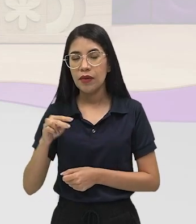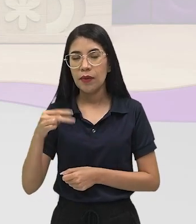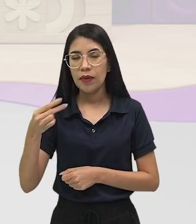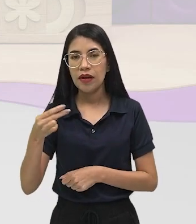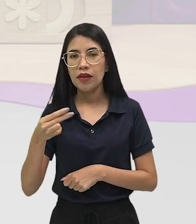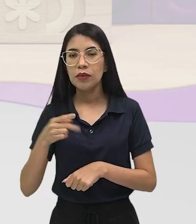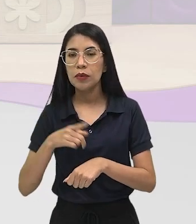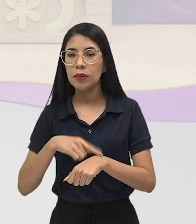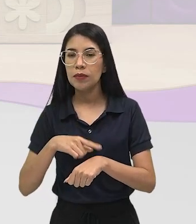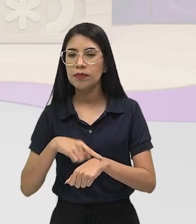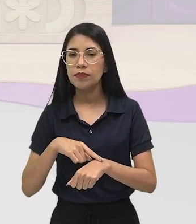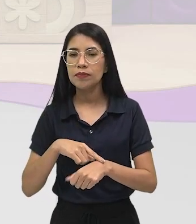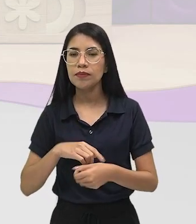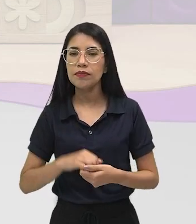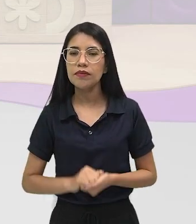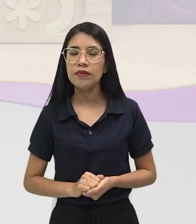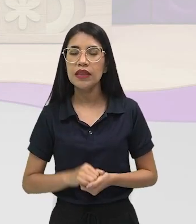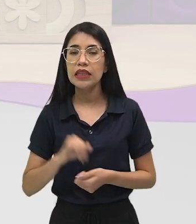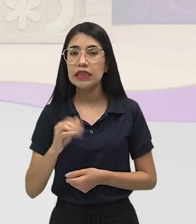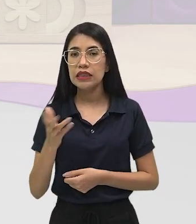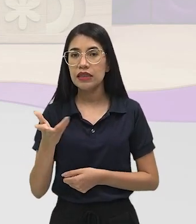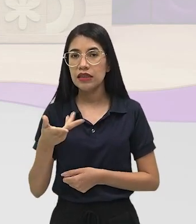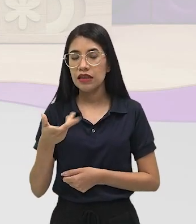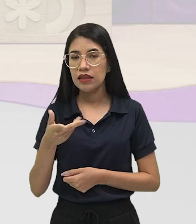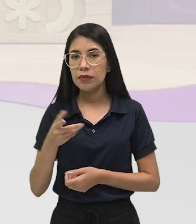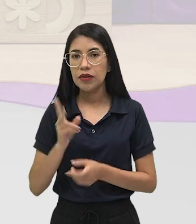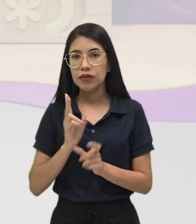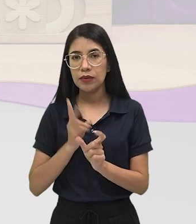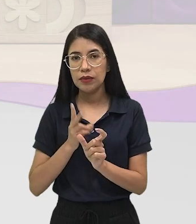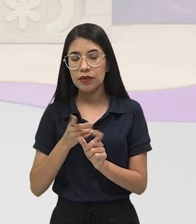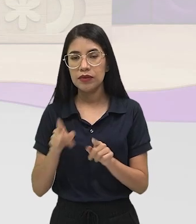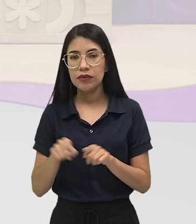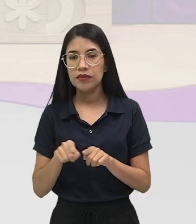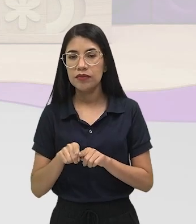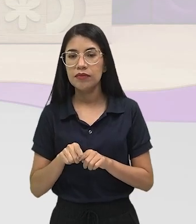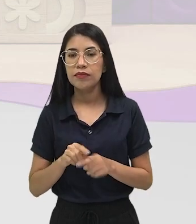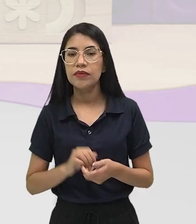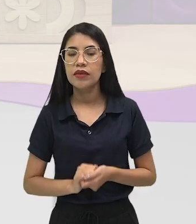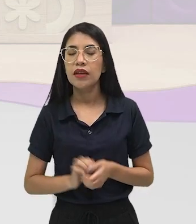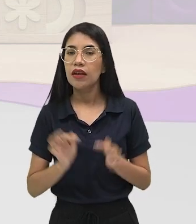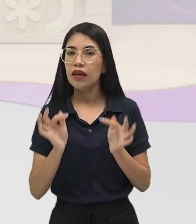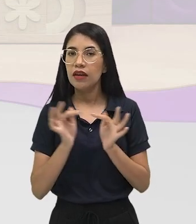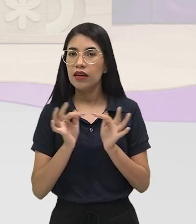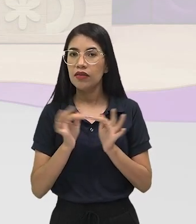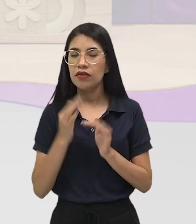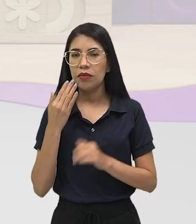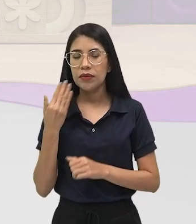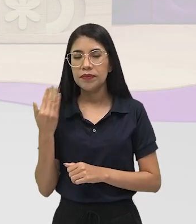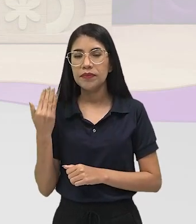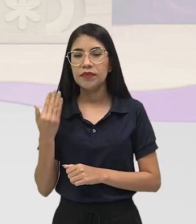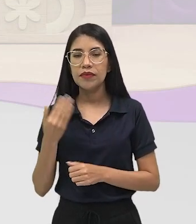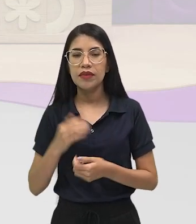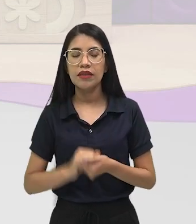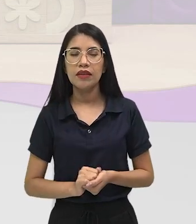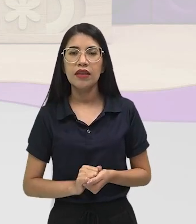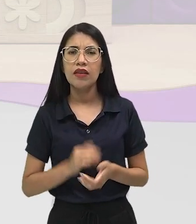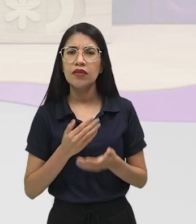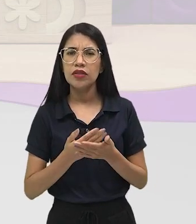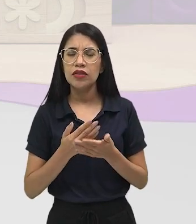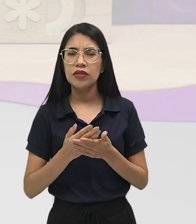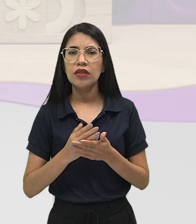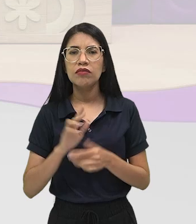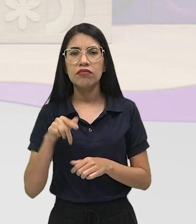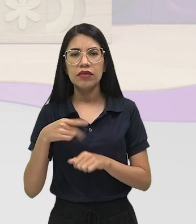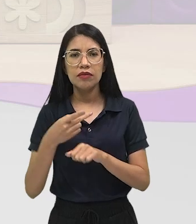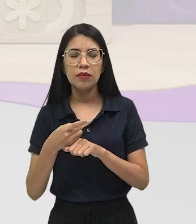tempo quando a aceleração é constante. E aí nós temos a formulazinha, que vocês verão aí, né, em